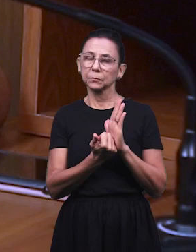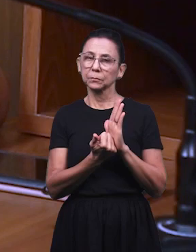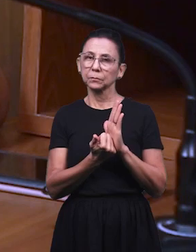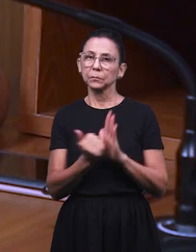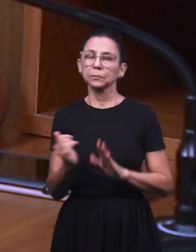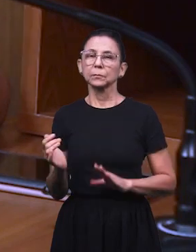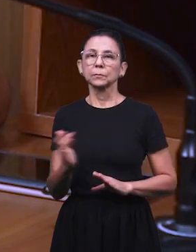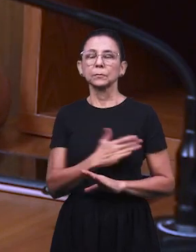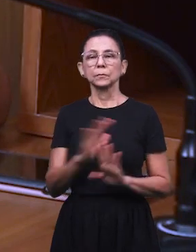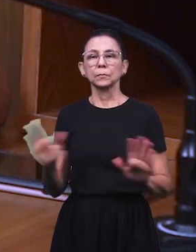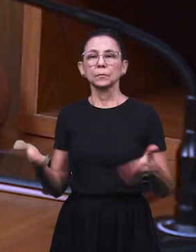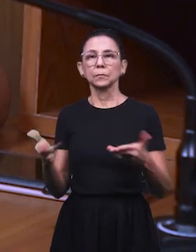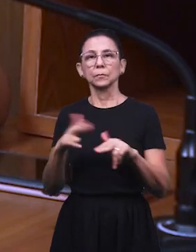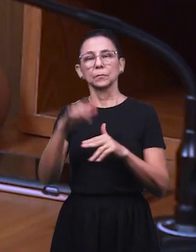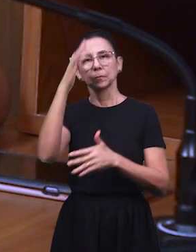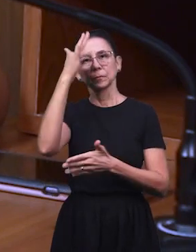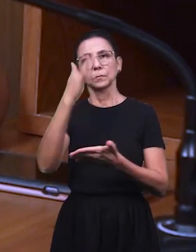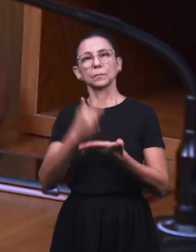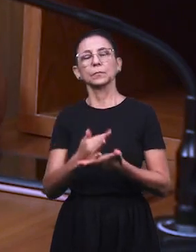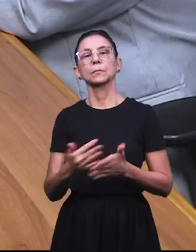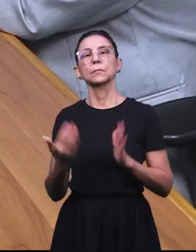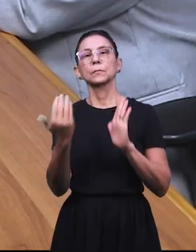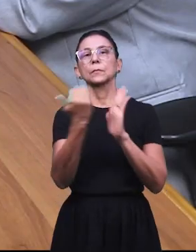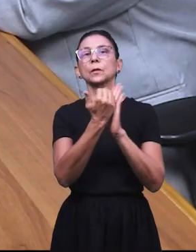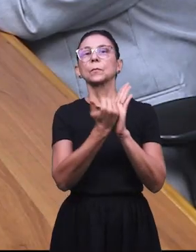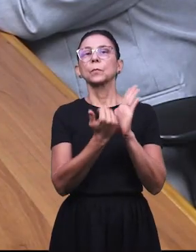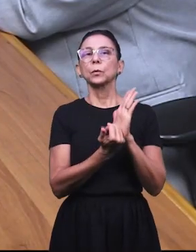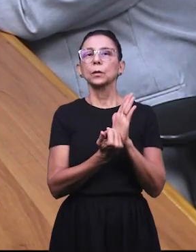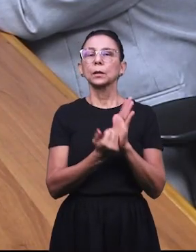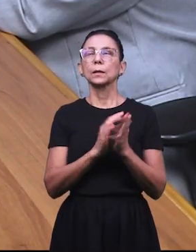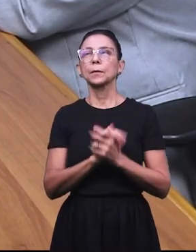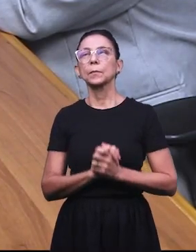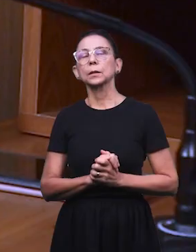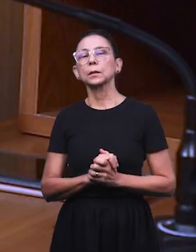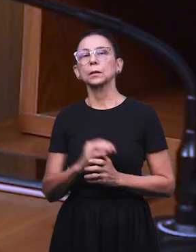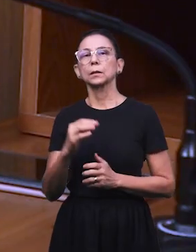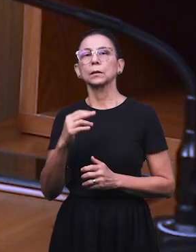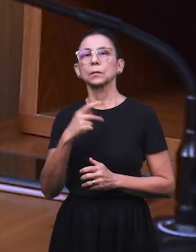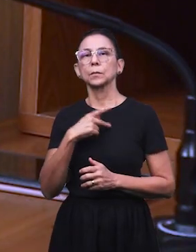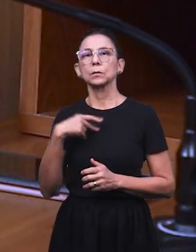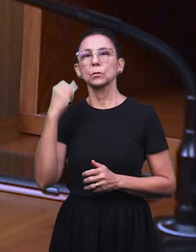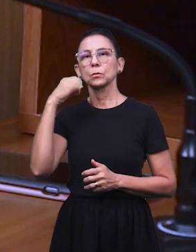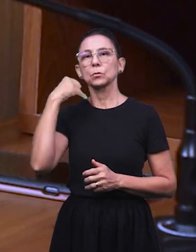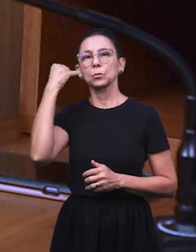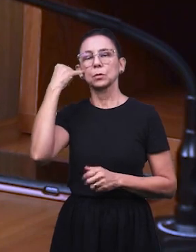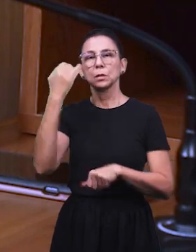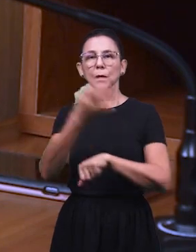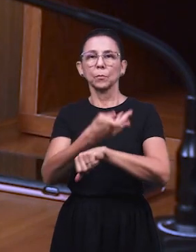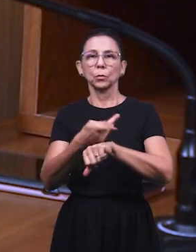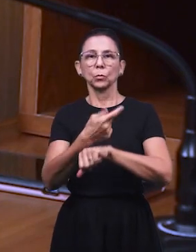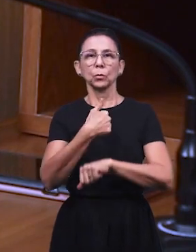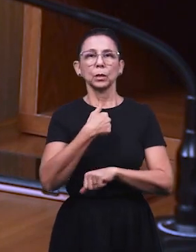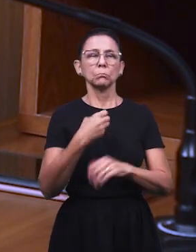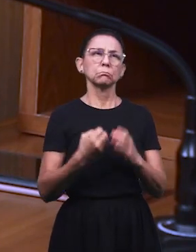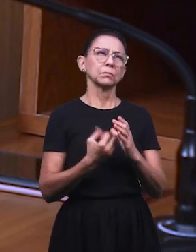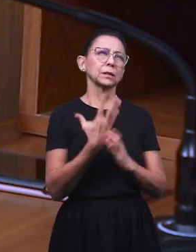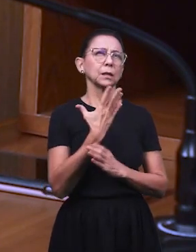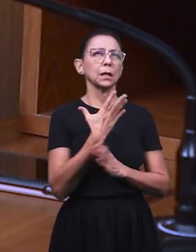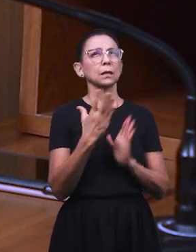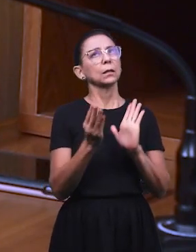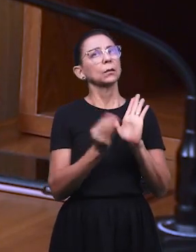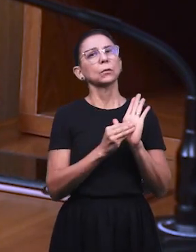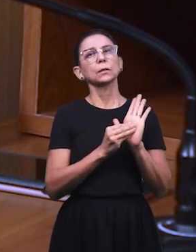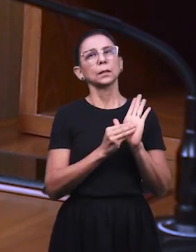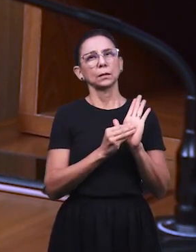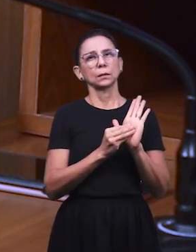experiências maravilhosas com esse programa. Mas o foco hoje é Movidos pela Fé. E Movidos pela Fé foi um programa também, né, sugerido, o